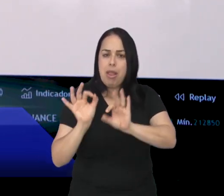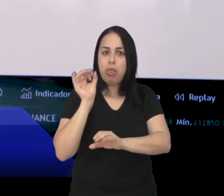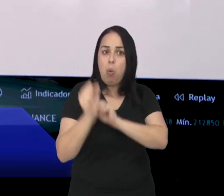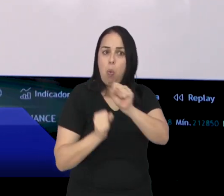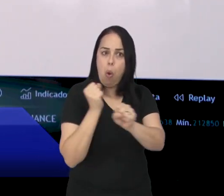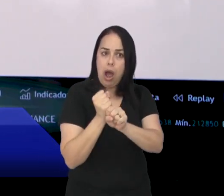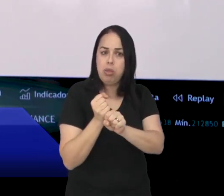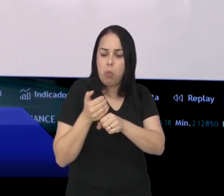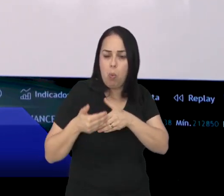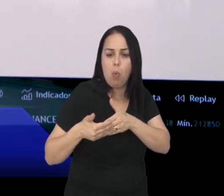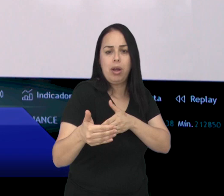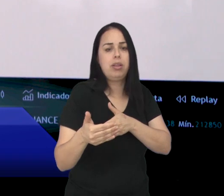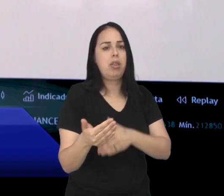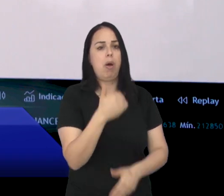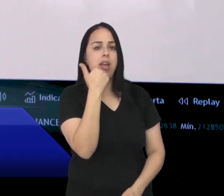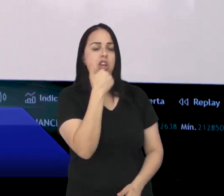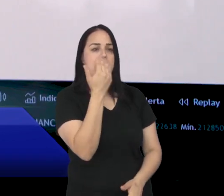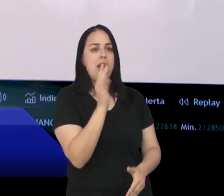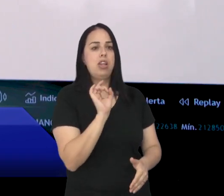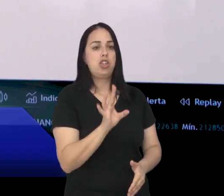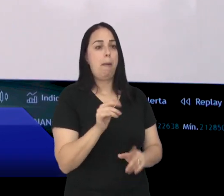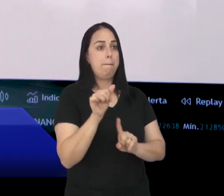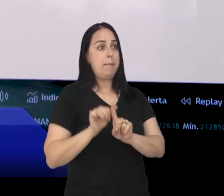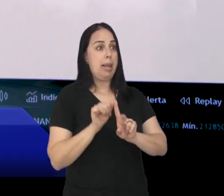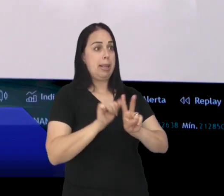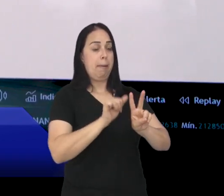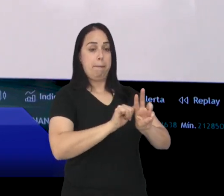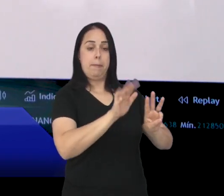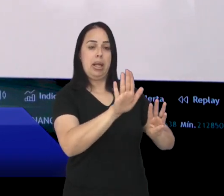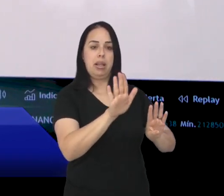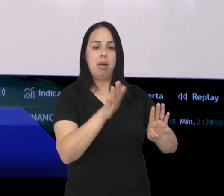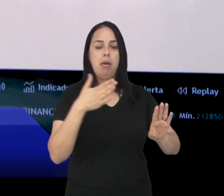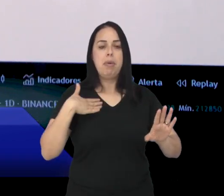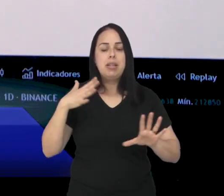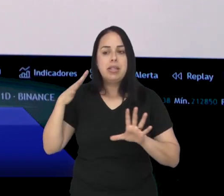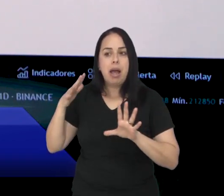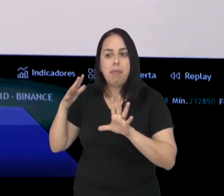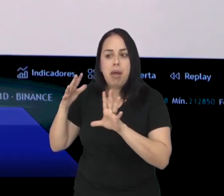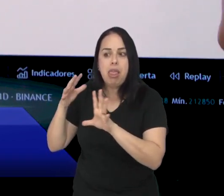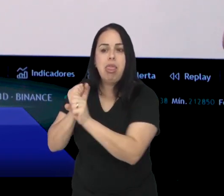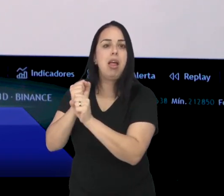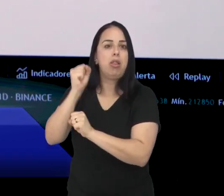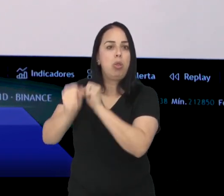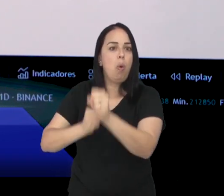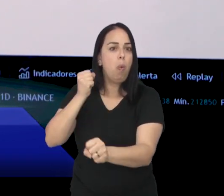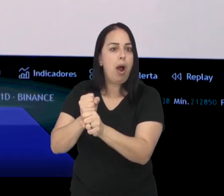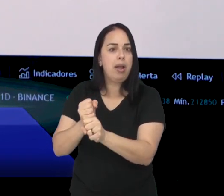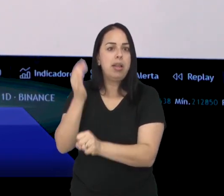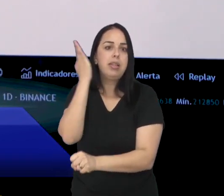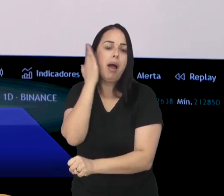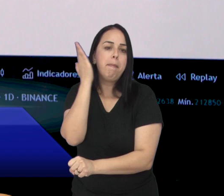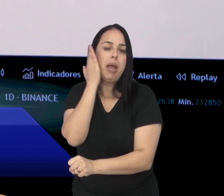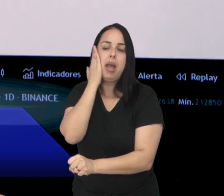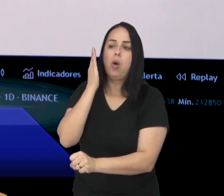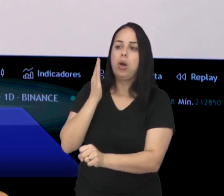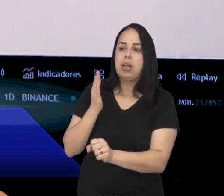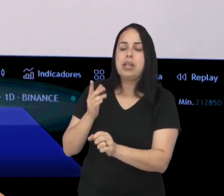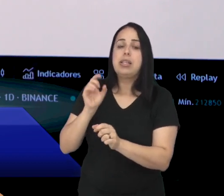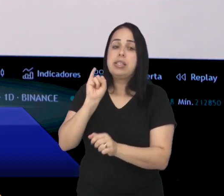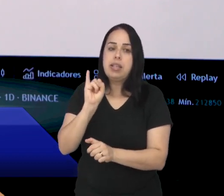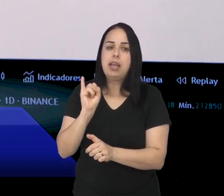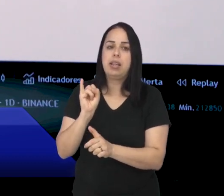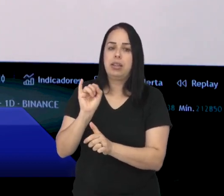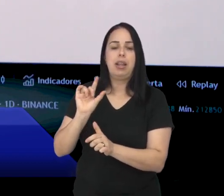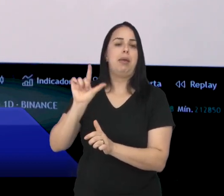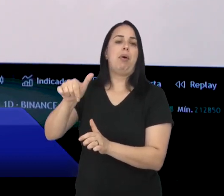anual de tudo que recebe durante o ano. Não adianta viver somente um mês. Eu preciso saber quanto que eu recebo todos os meses e ver quanto que vai dar no ano, para ver